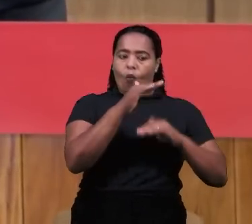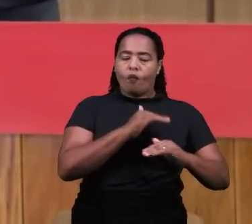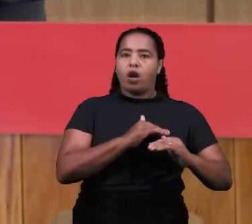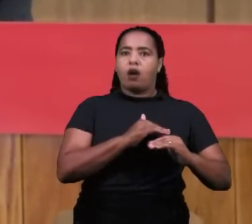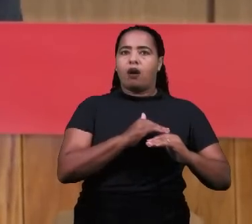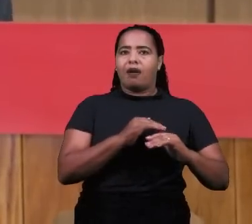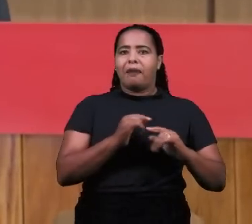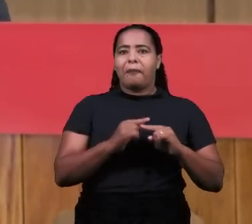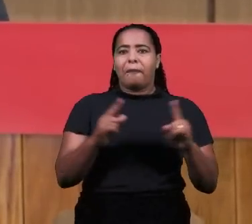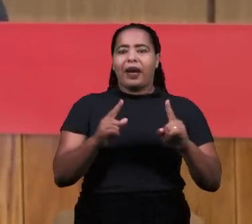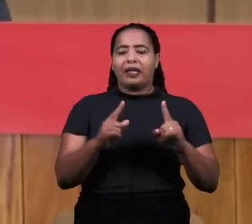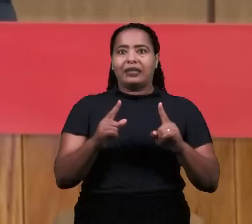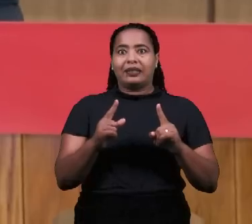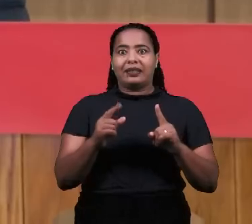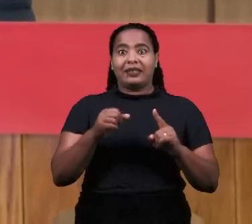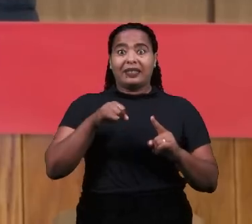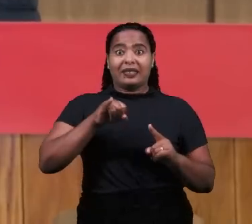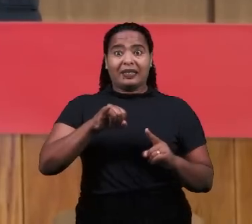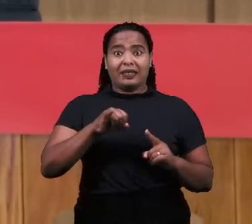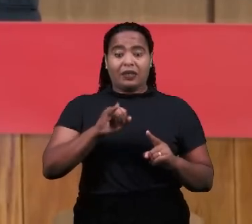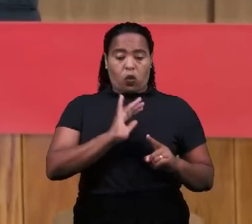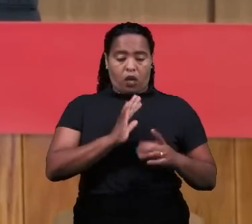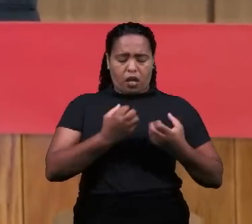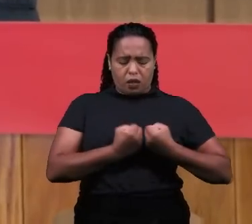que as confessa e deixa